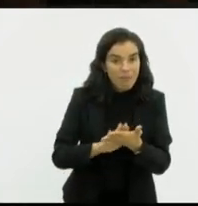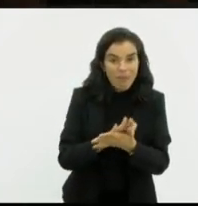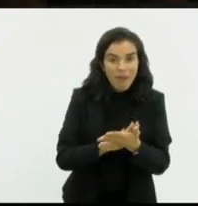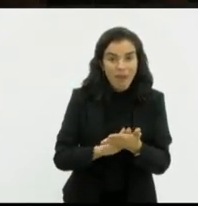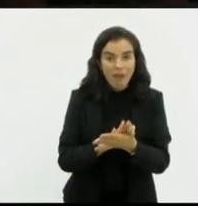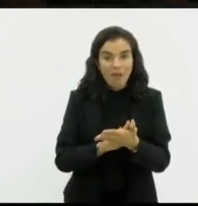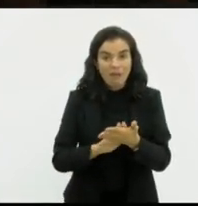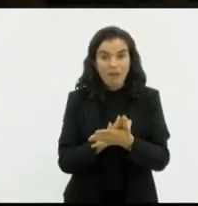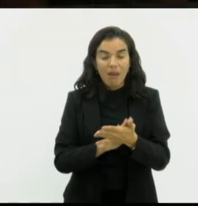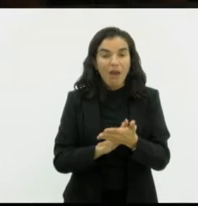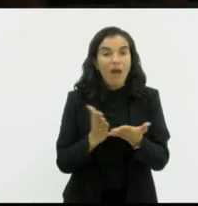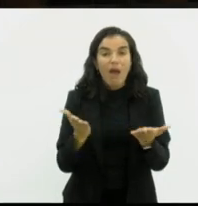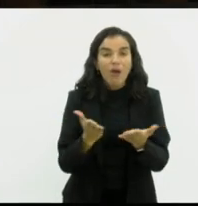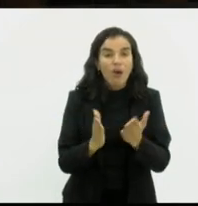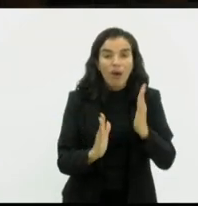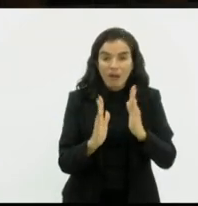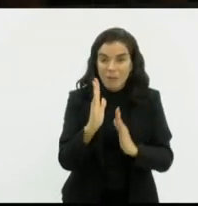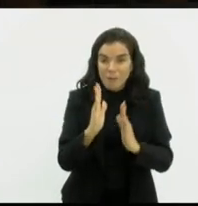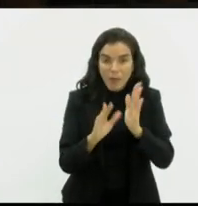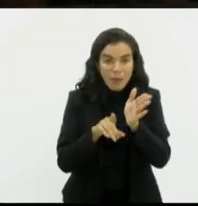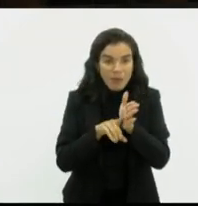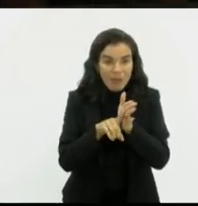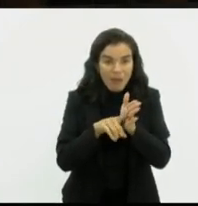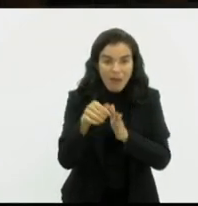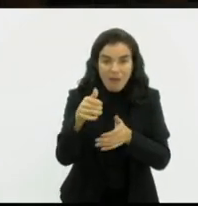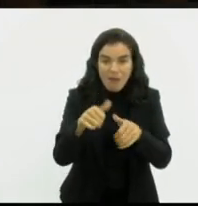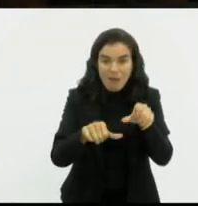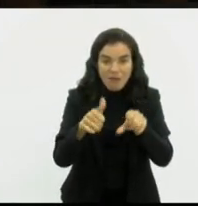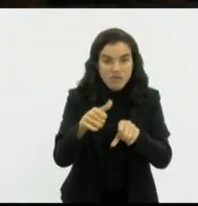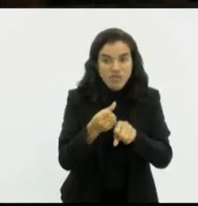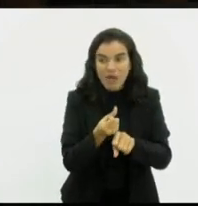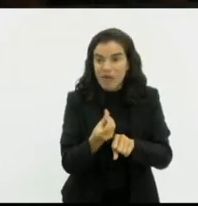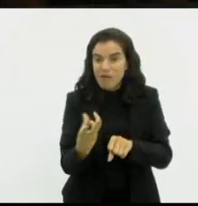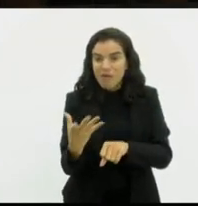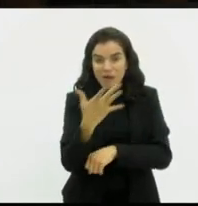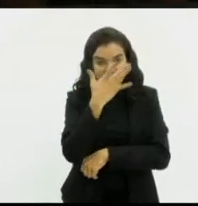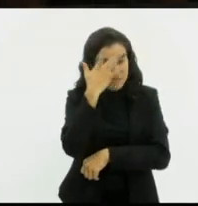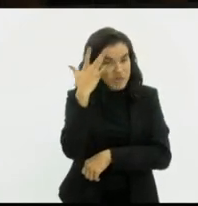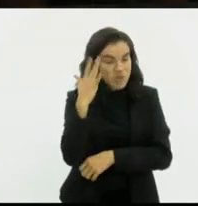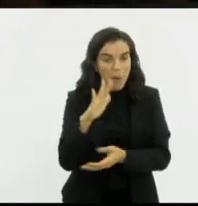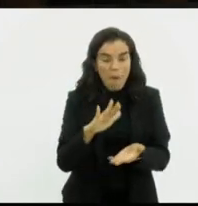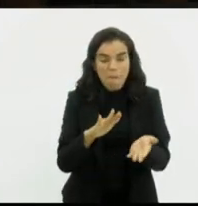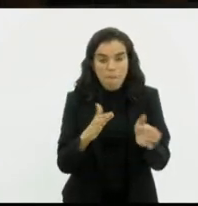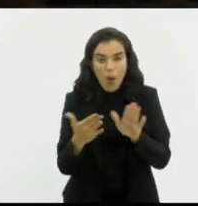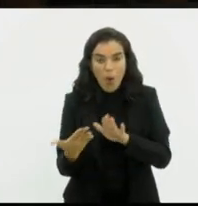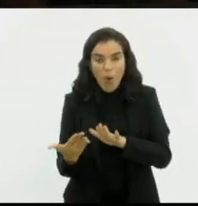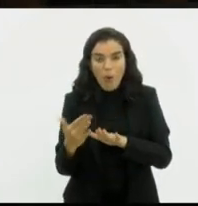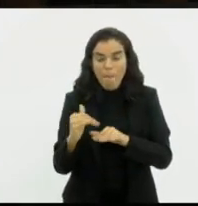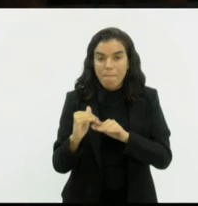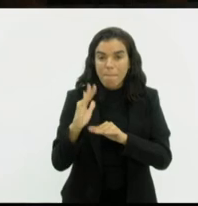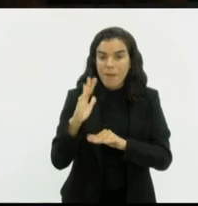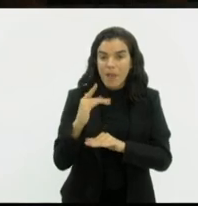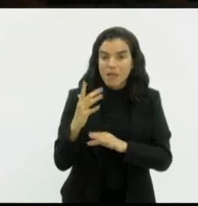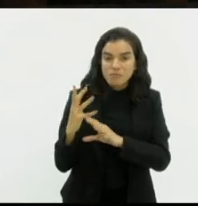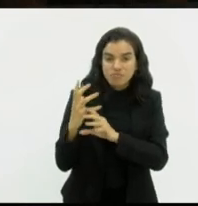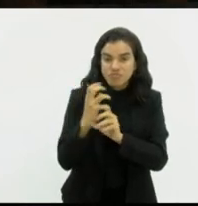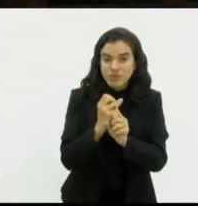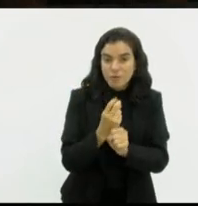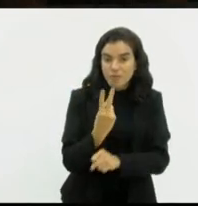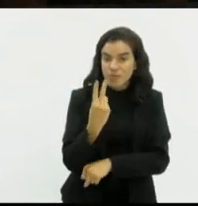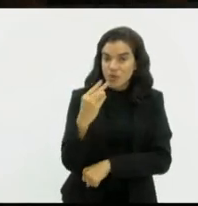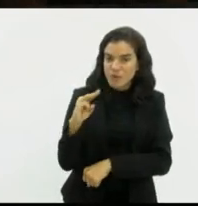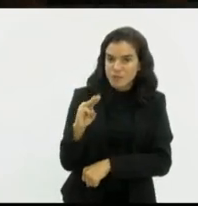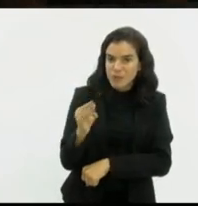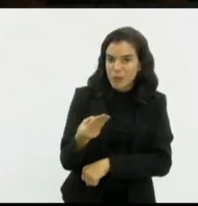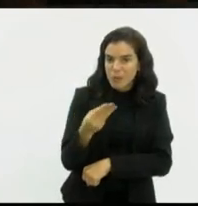Ainda está em fase de testes. Morreram já centenas de pessoas. Estamos com mais de 2 milhões de pessoas